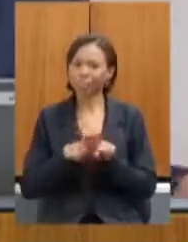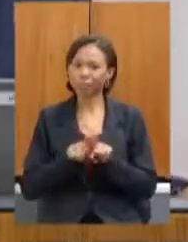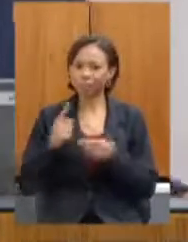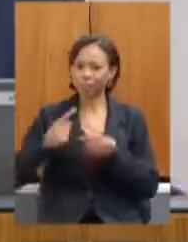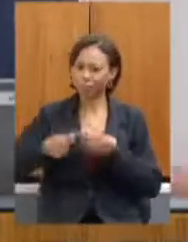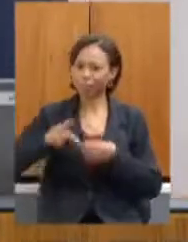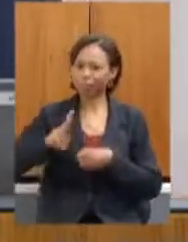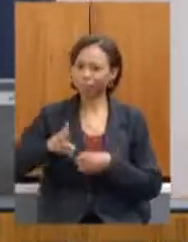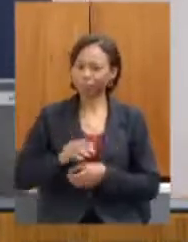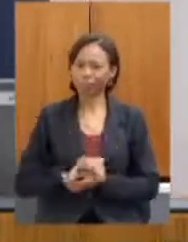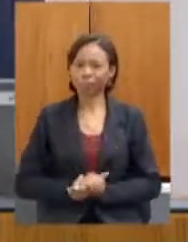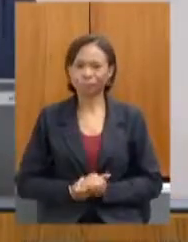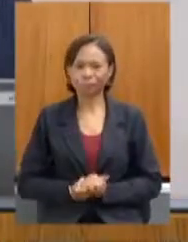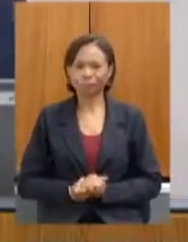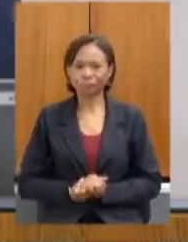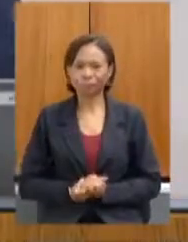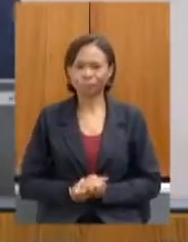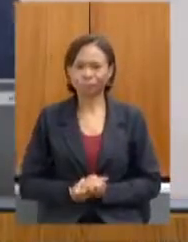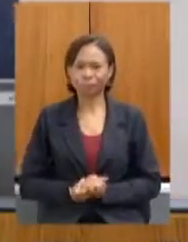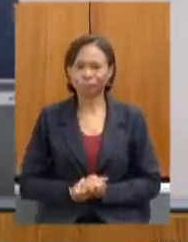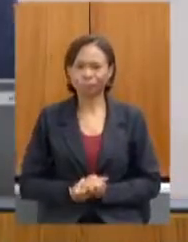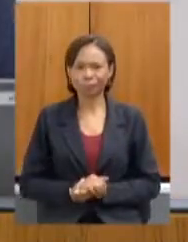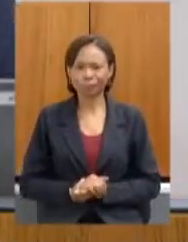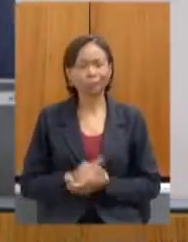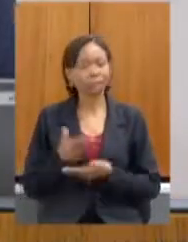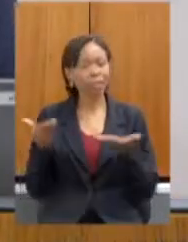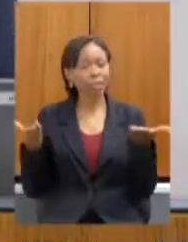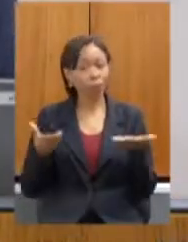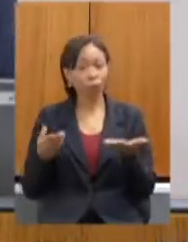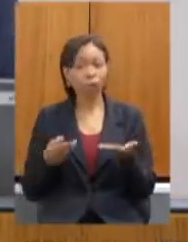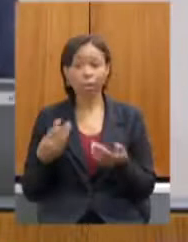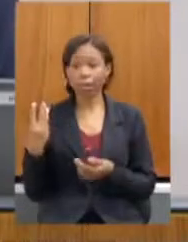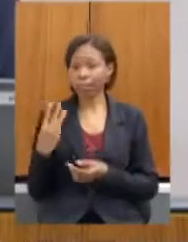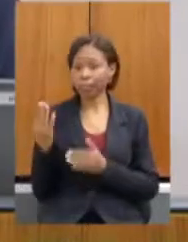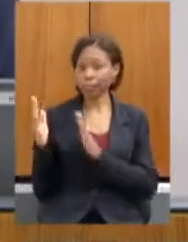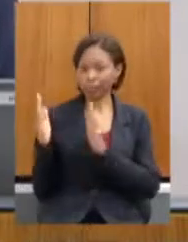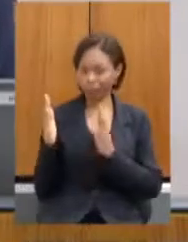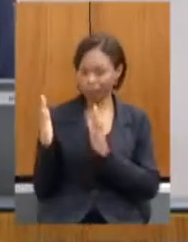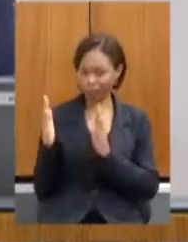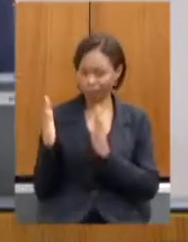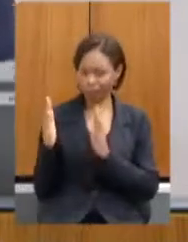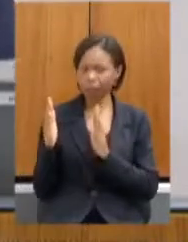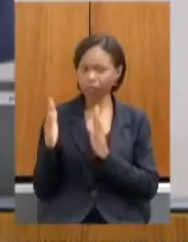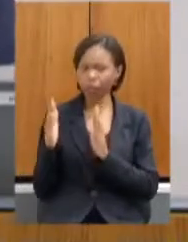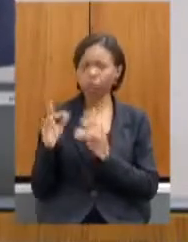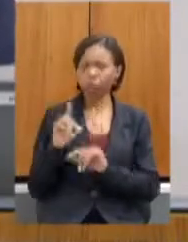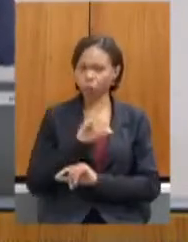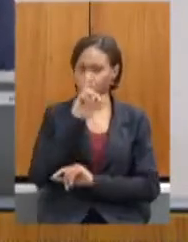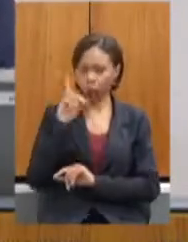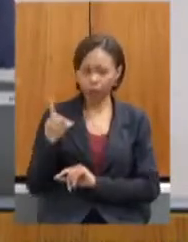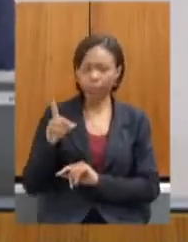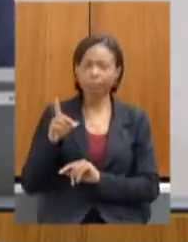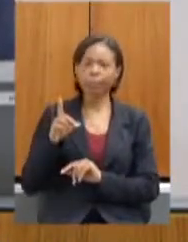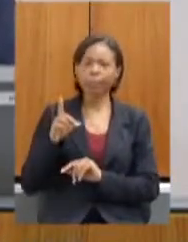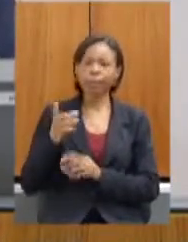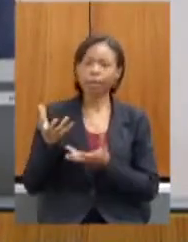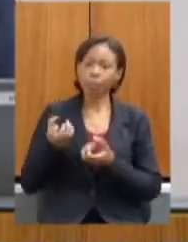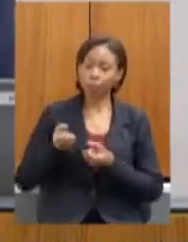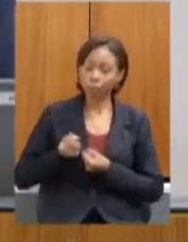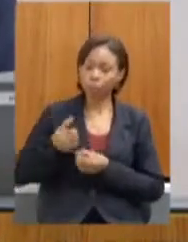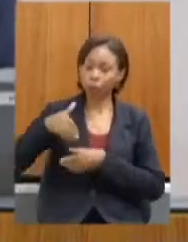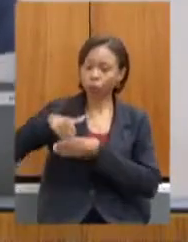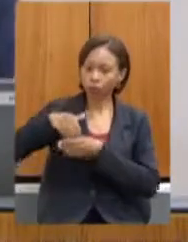é muito bem e passa-se a terceira fase da hora do dia que compreende o recebimento a discussão EA votação de